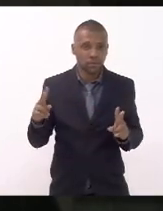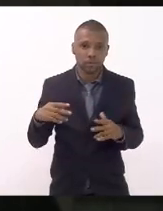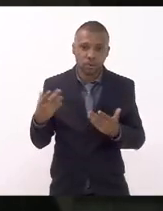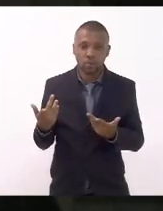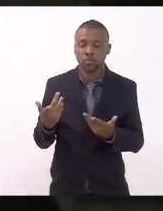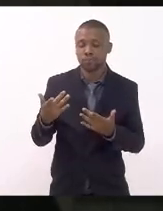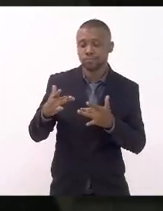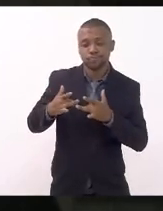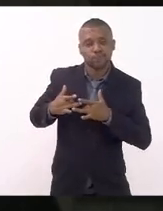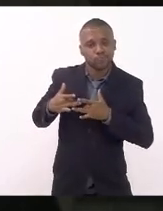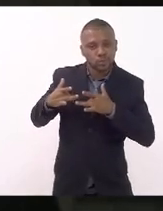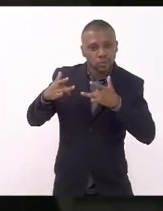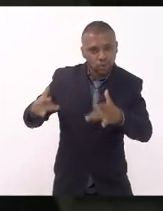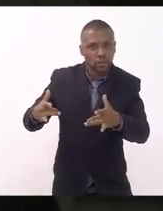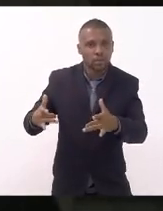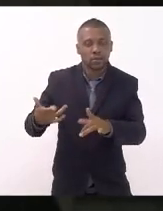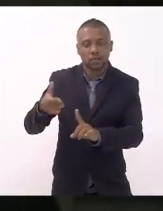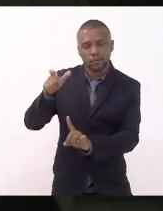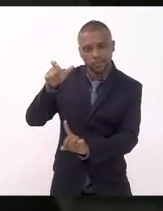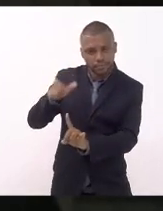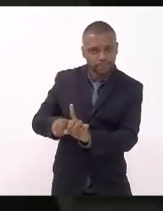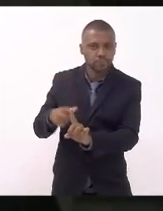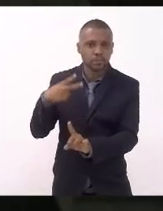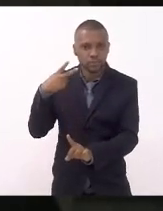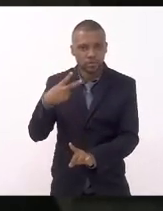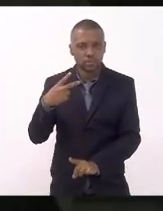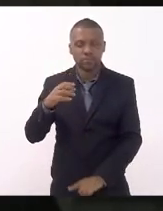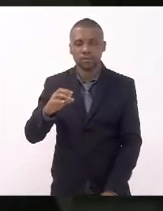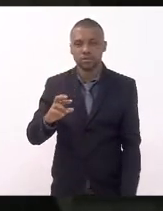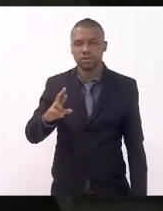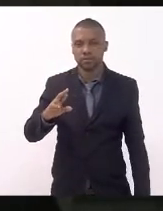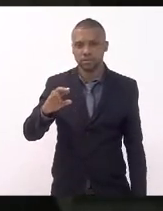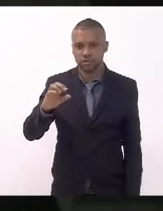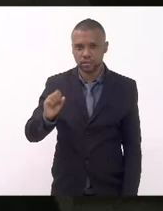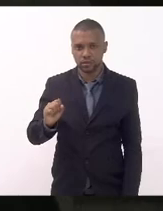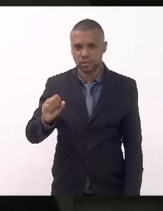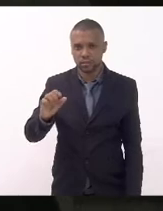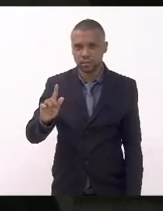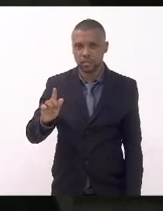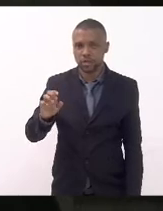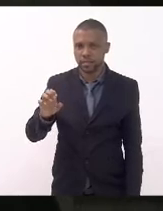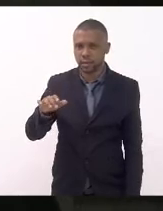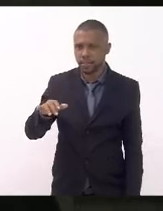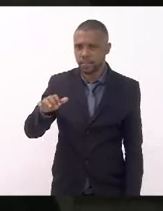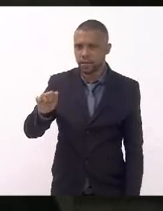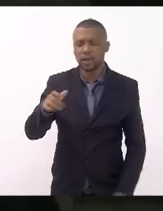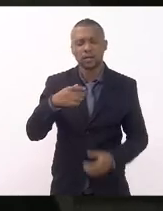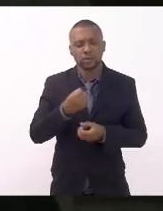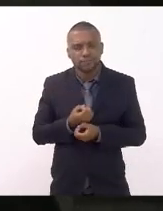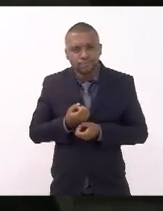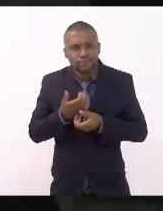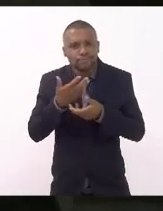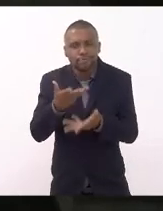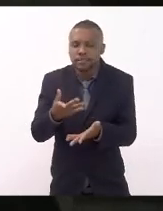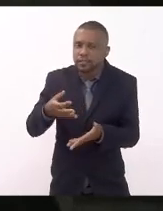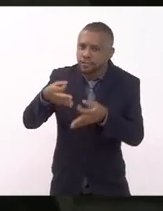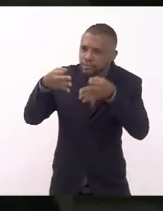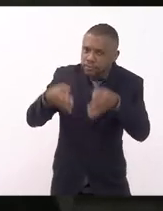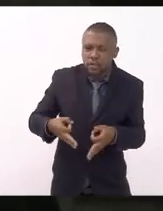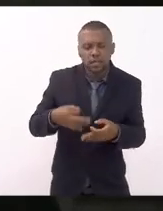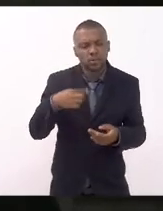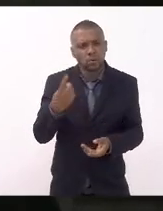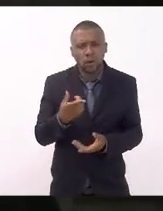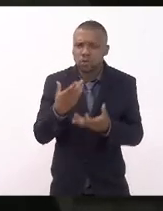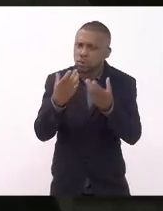Toda a nossa solidariedade à vereadora Cris Gêmeas, em toda a nossa manifestação veemente de